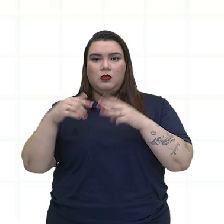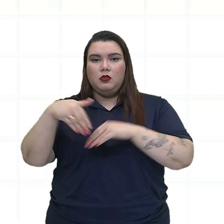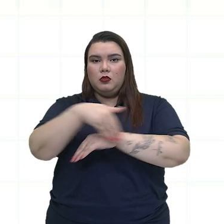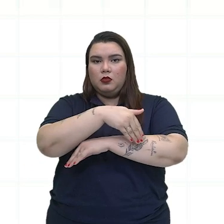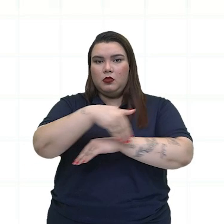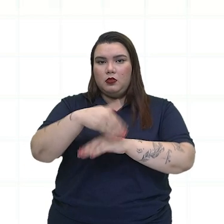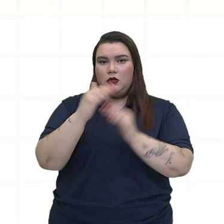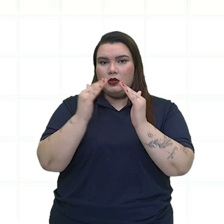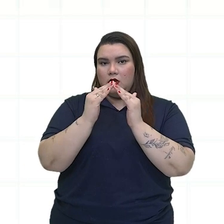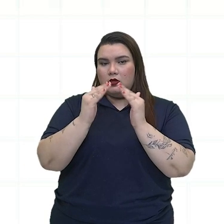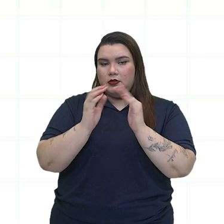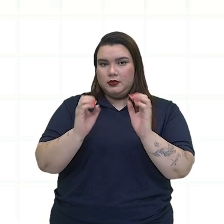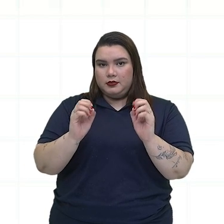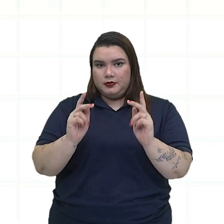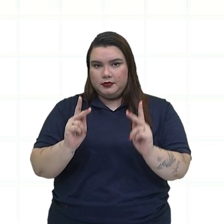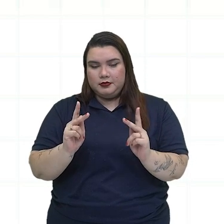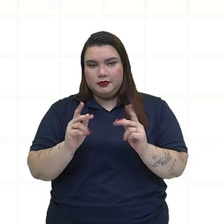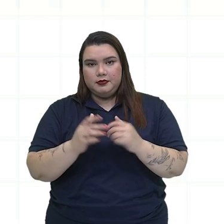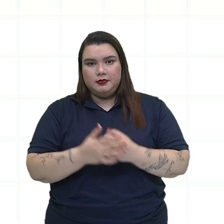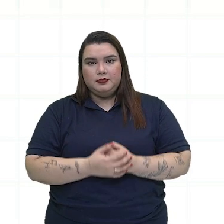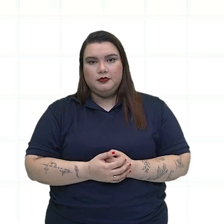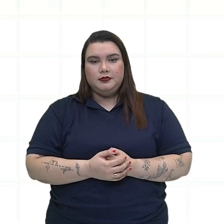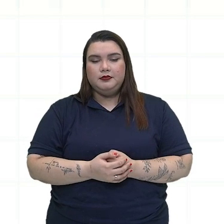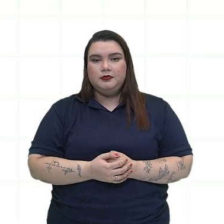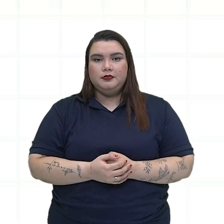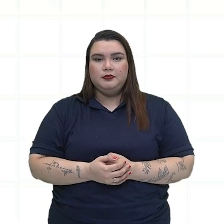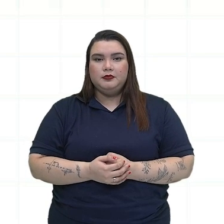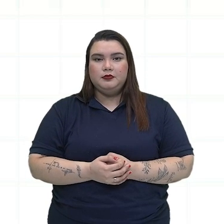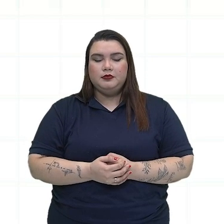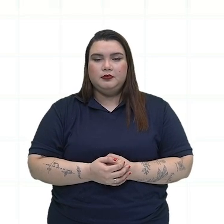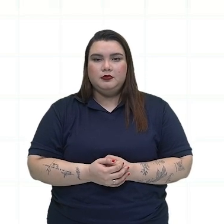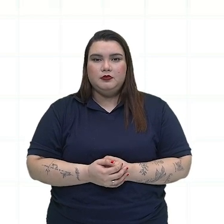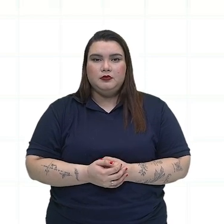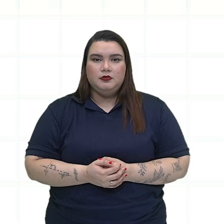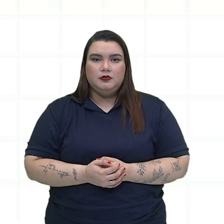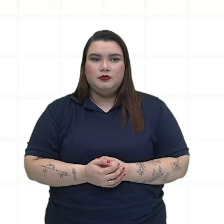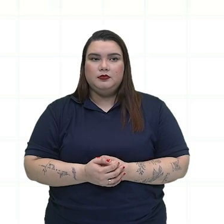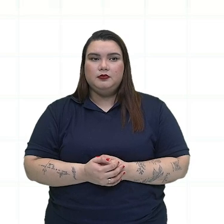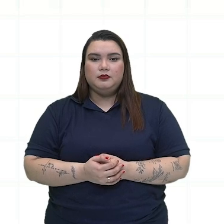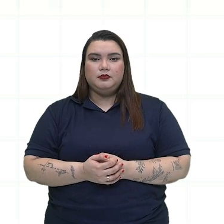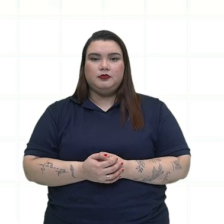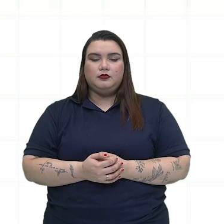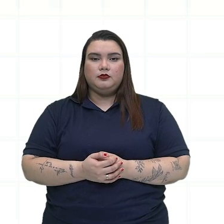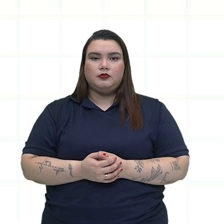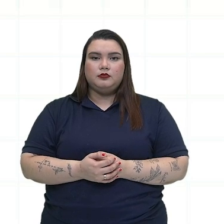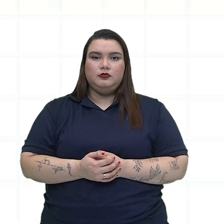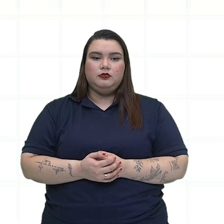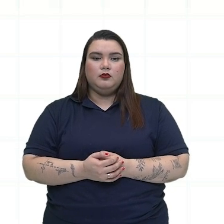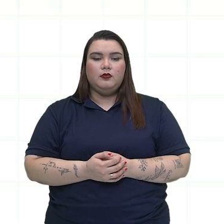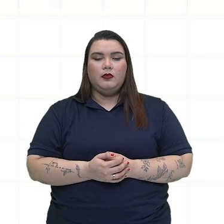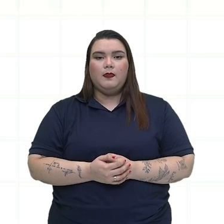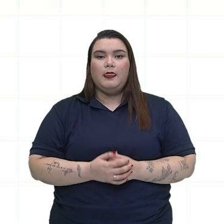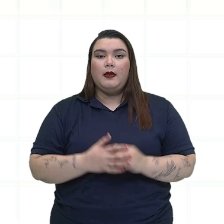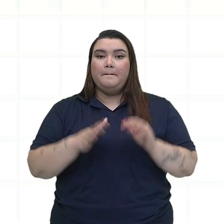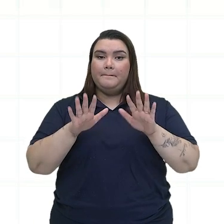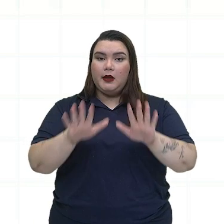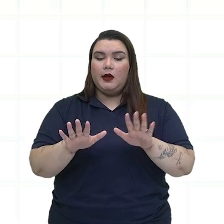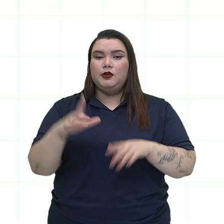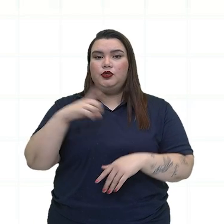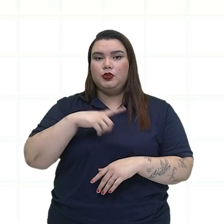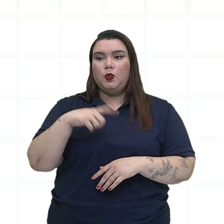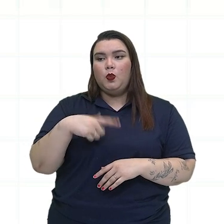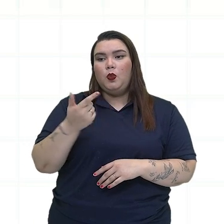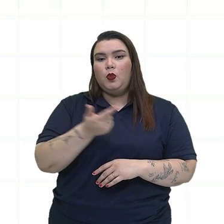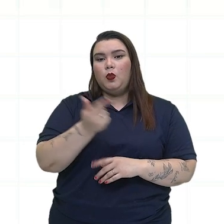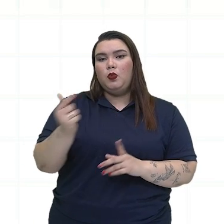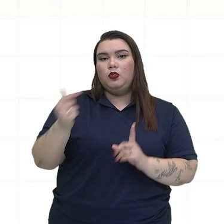physical address, ok? Que é o endereço de e-mail e o endereço físico, ok? Mas nós temos